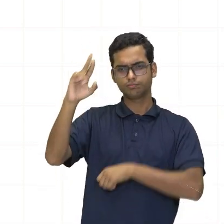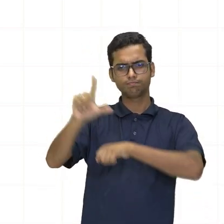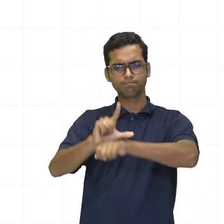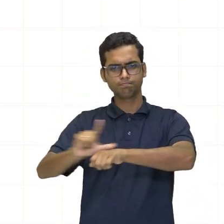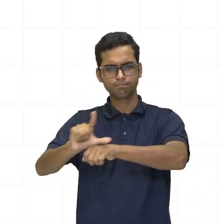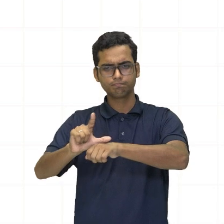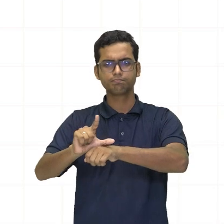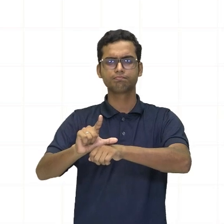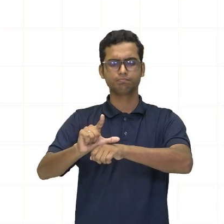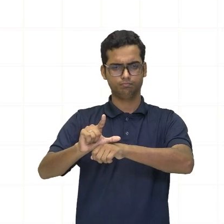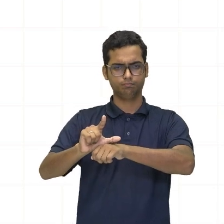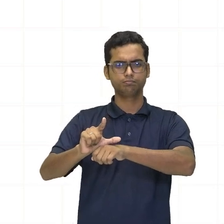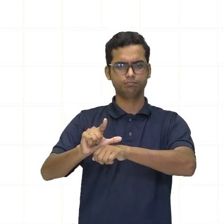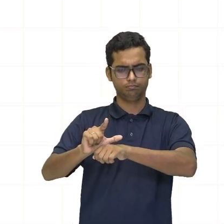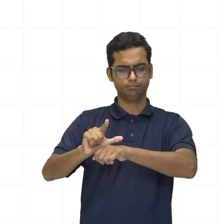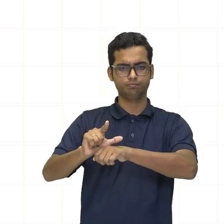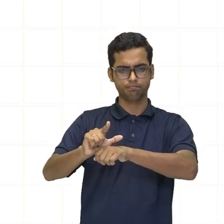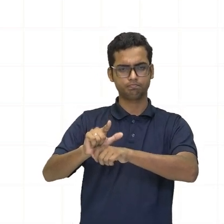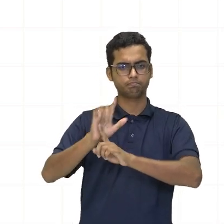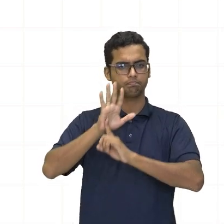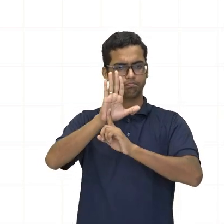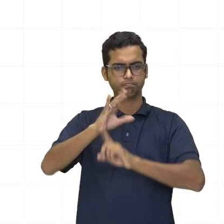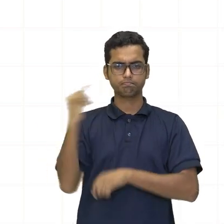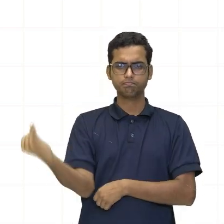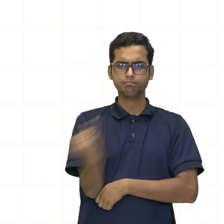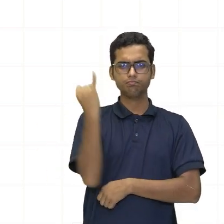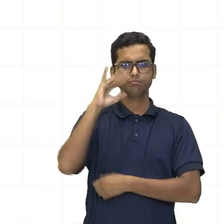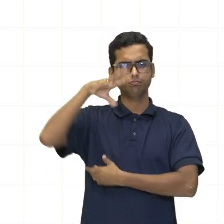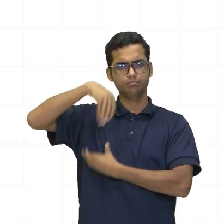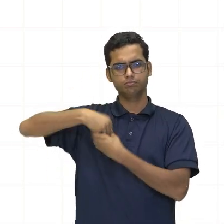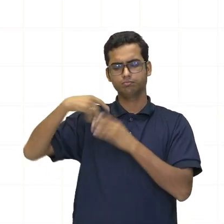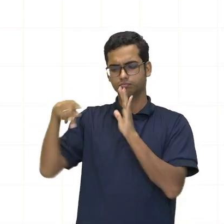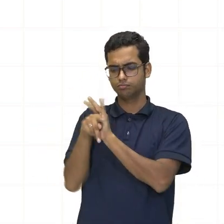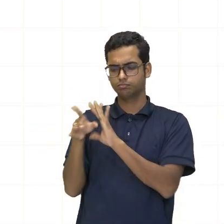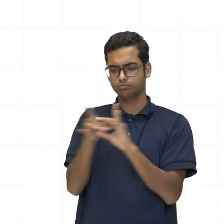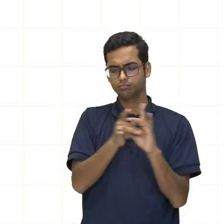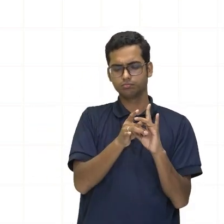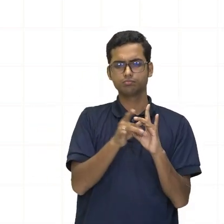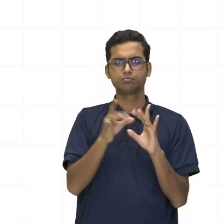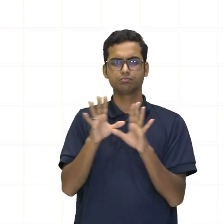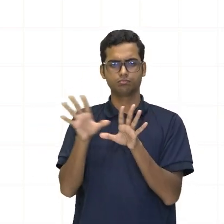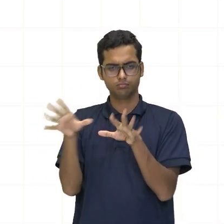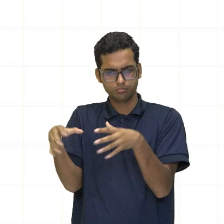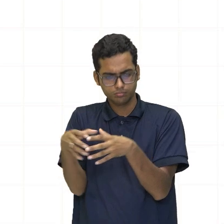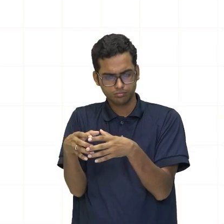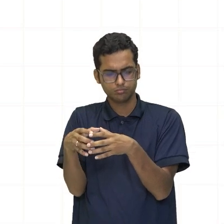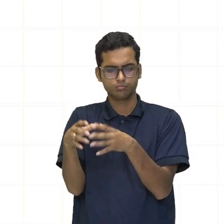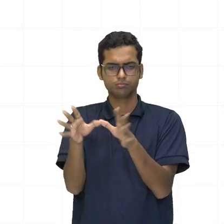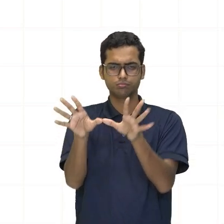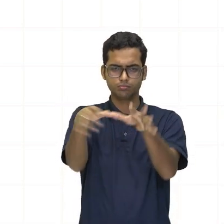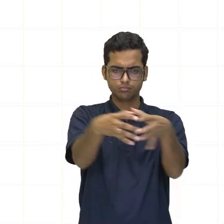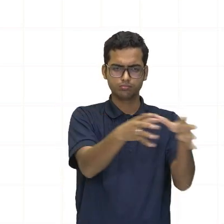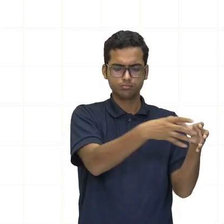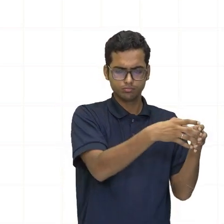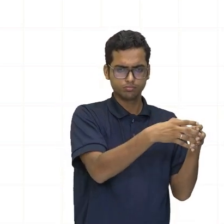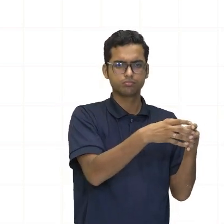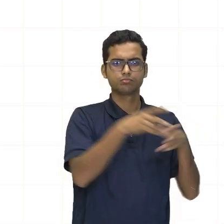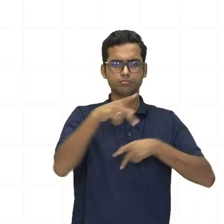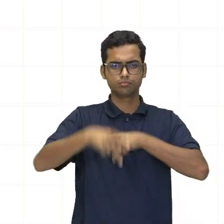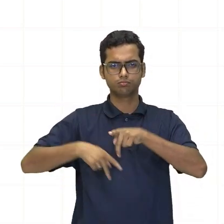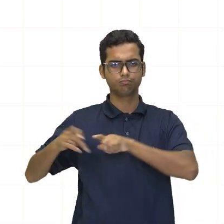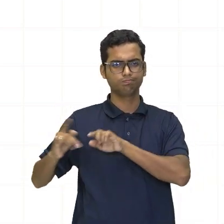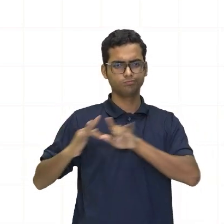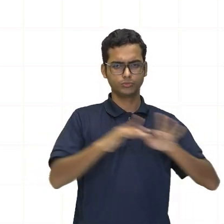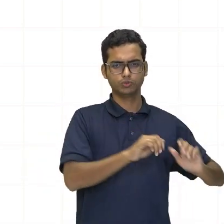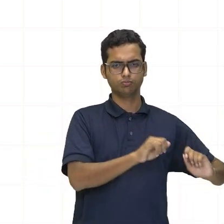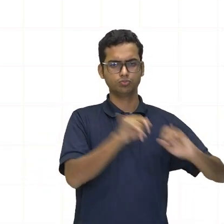um patriarca, por uma pessoa que vai ser importante dentro daquele contexto dessas sociedades dos povos nômades. E